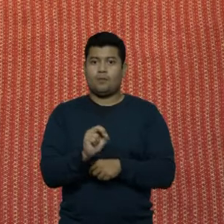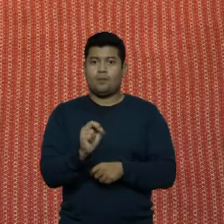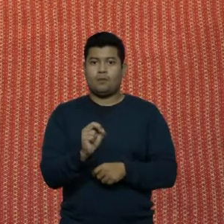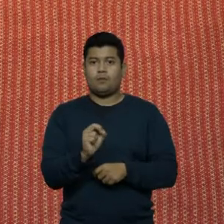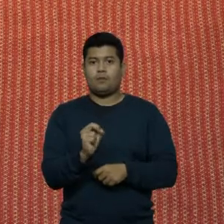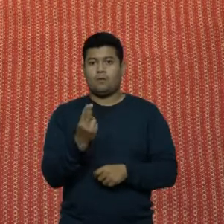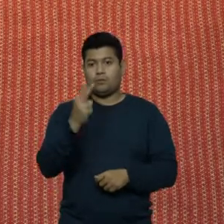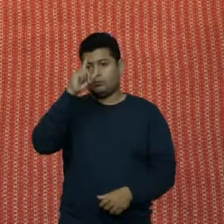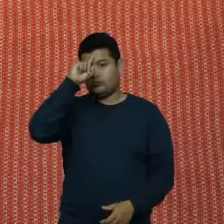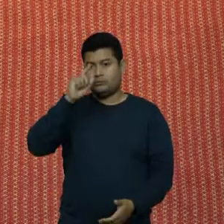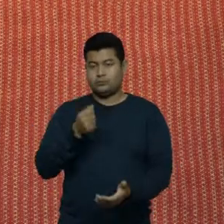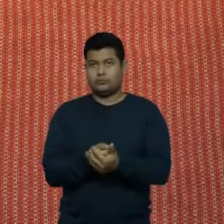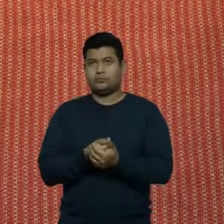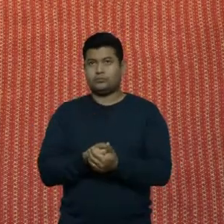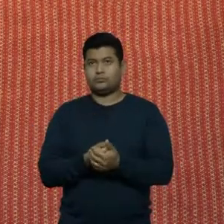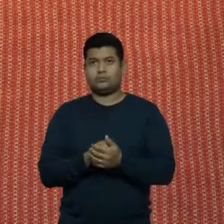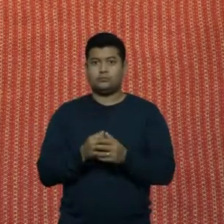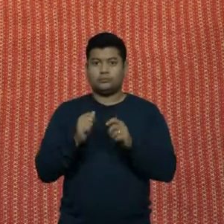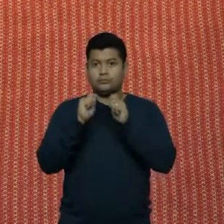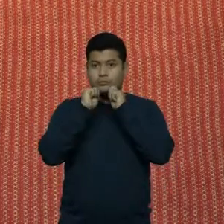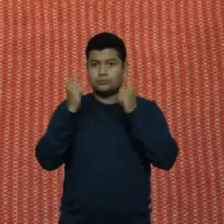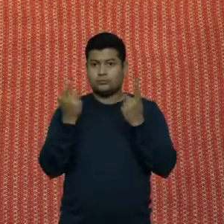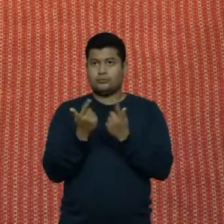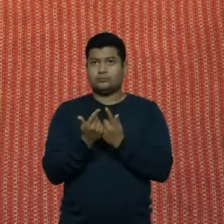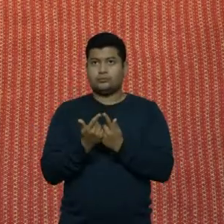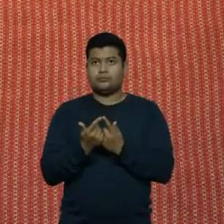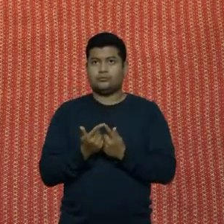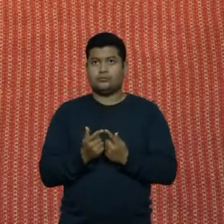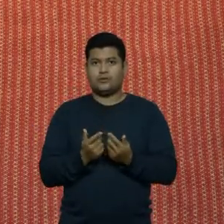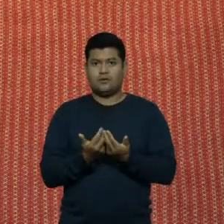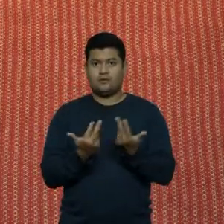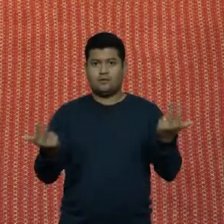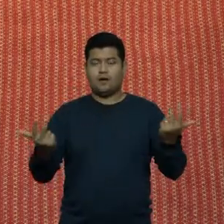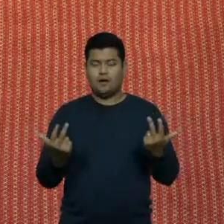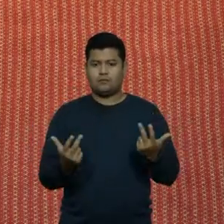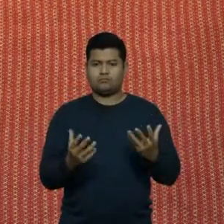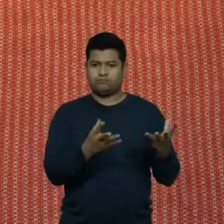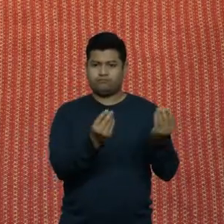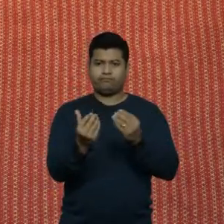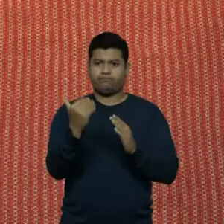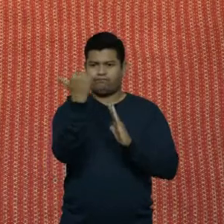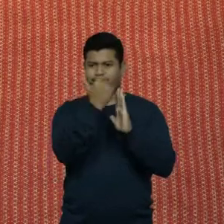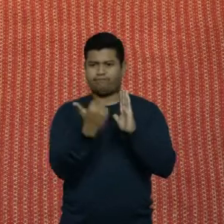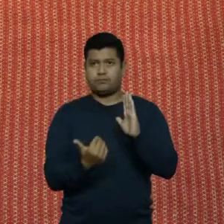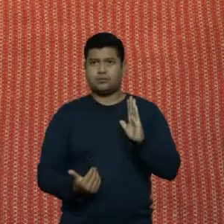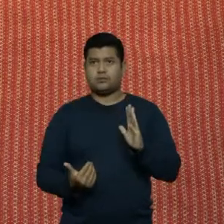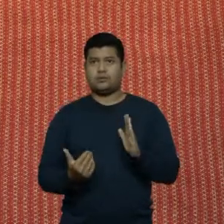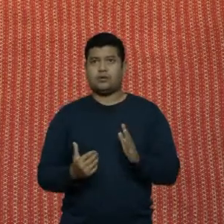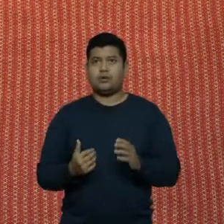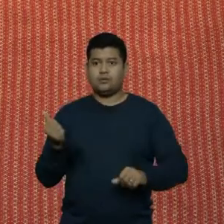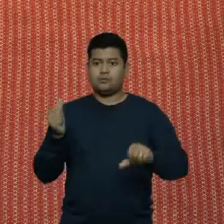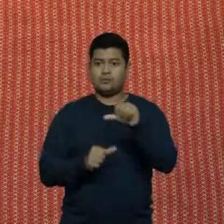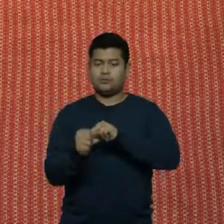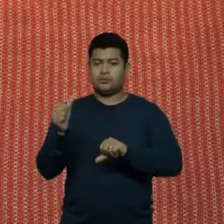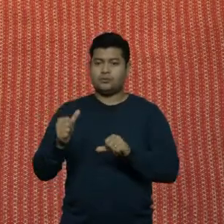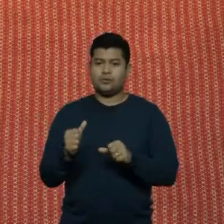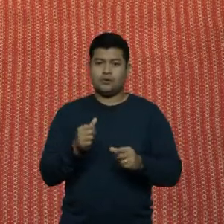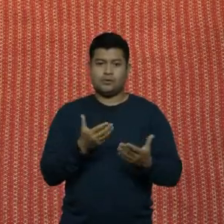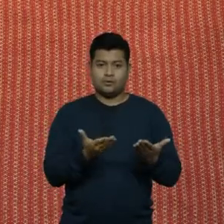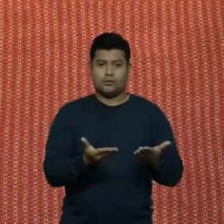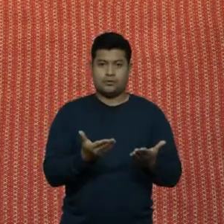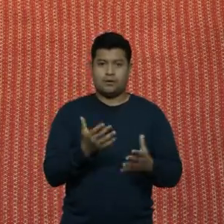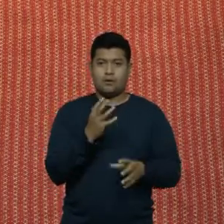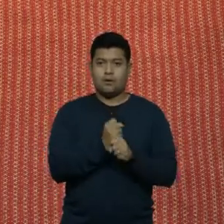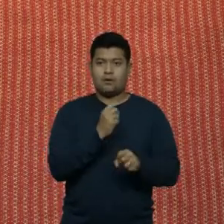parte das decisões que Assembleia tomou naquele Carrossel da alegria que transformou contador e auditor fiscal